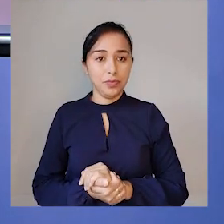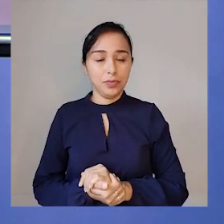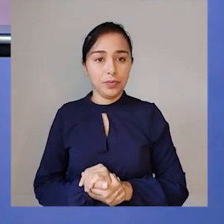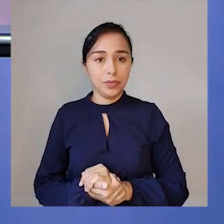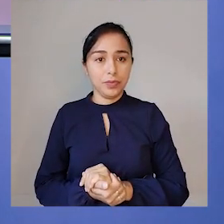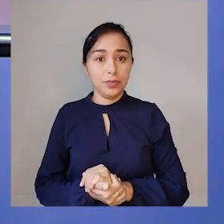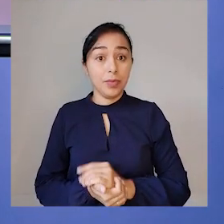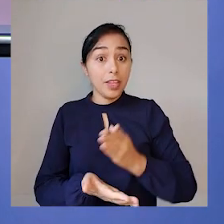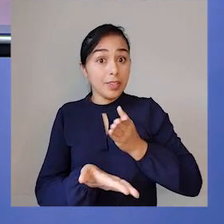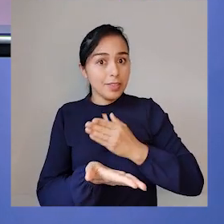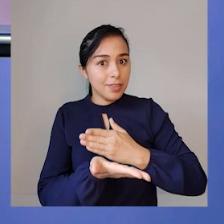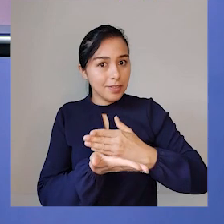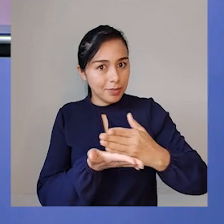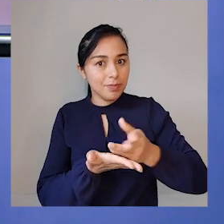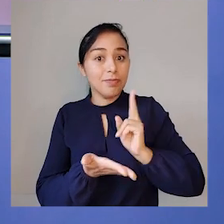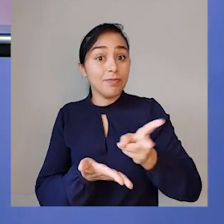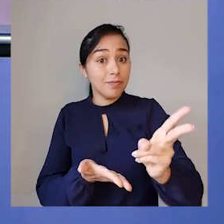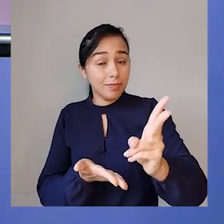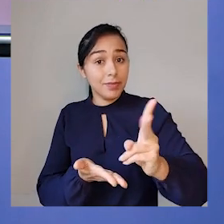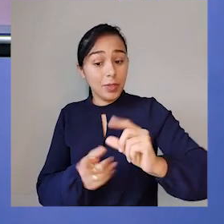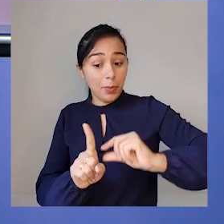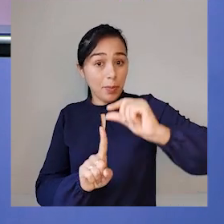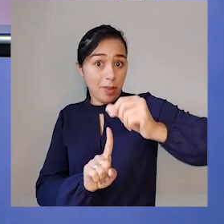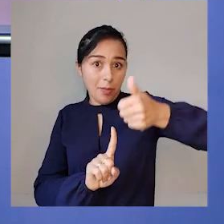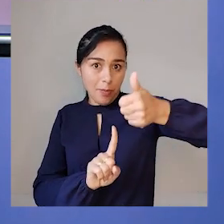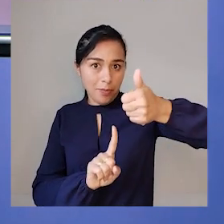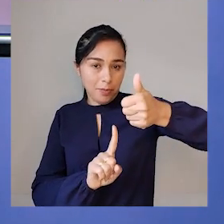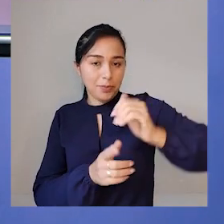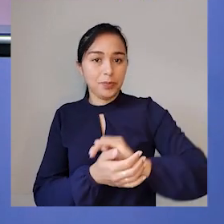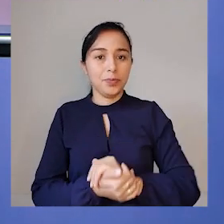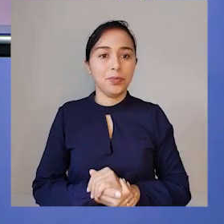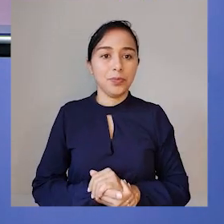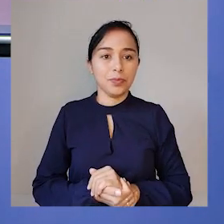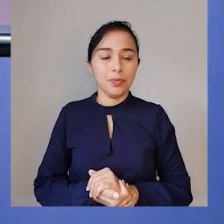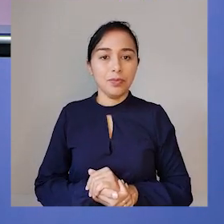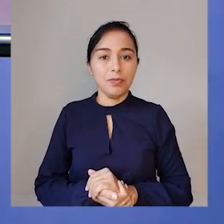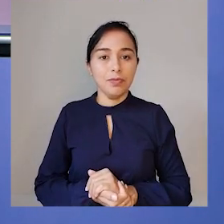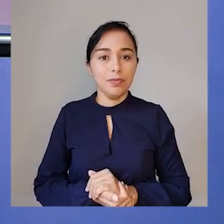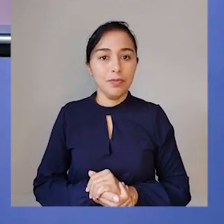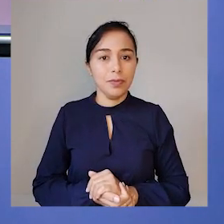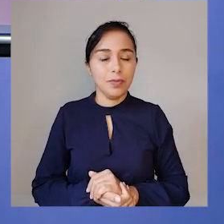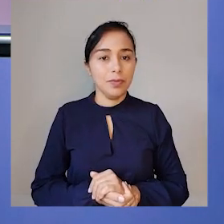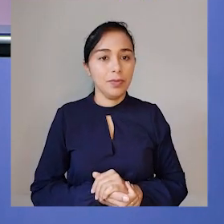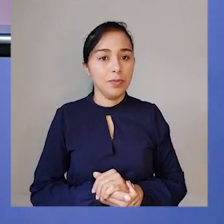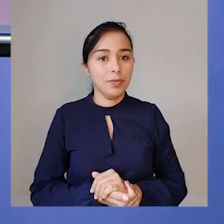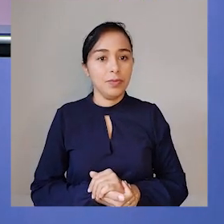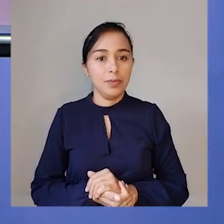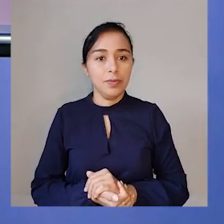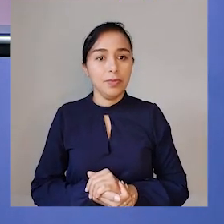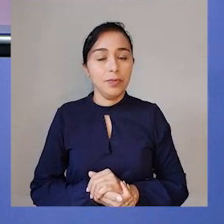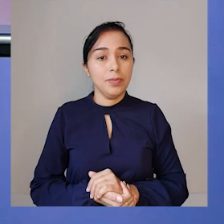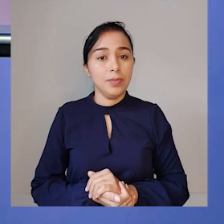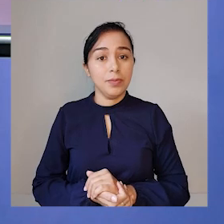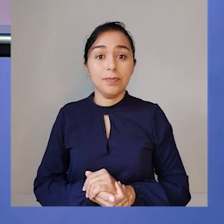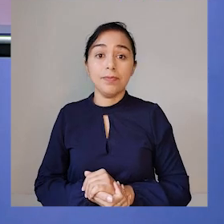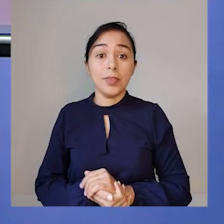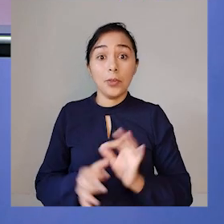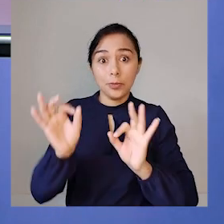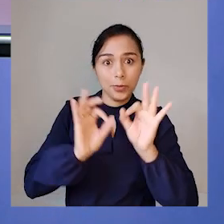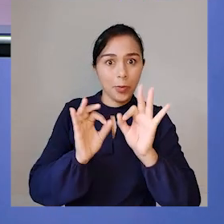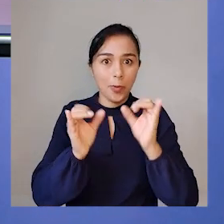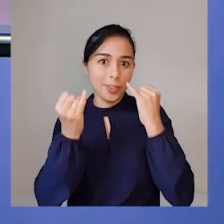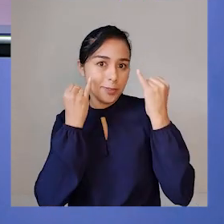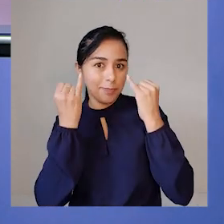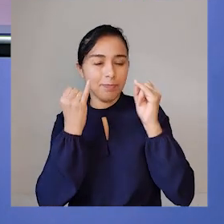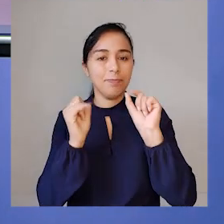ordem, começando sempre pela unidade. Então, nós já localizamos aqui com bastante facilidade os dados. Nós